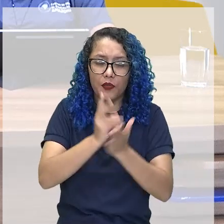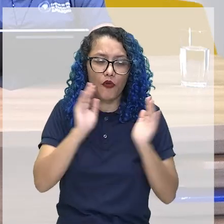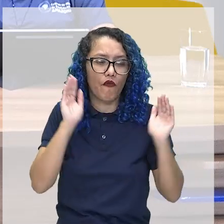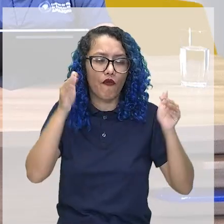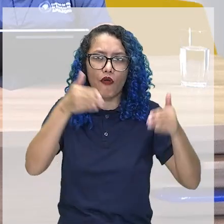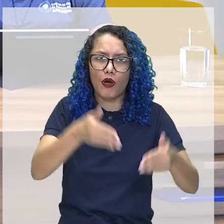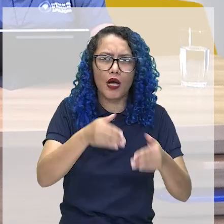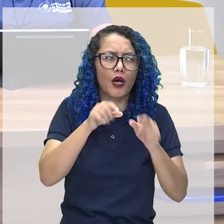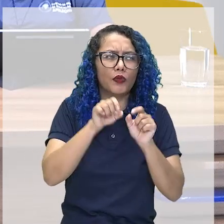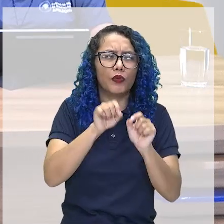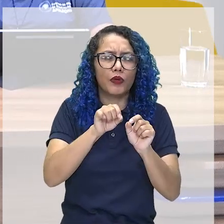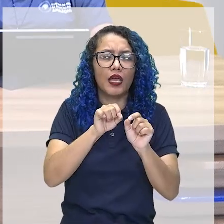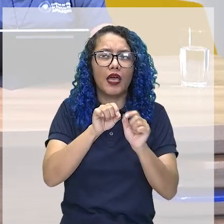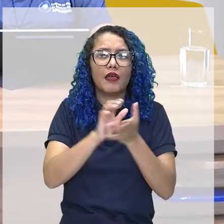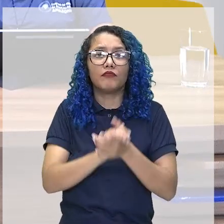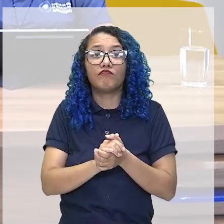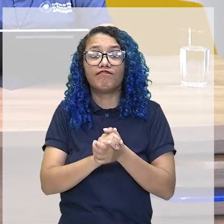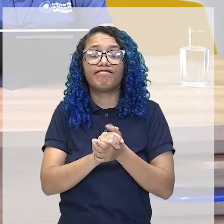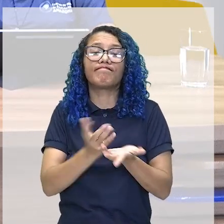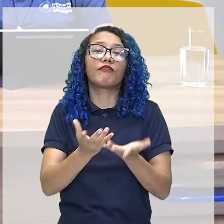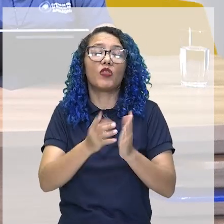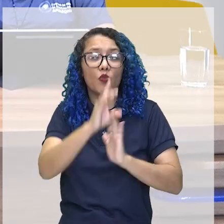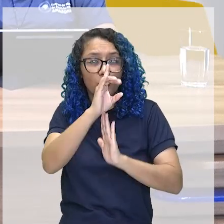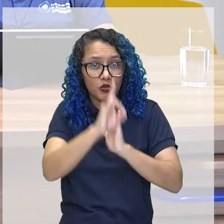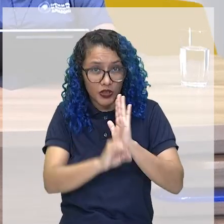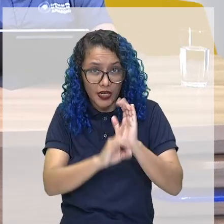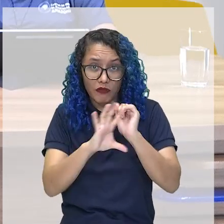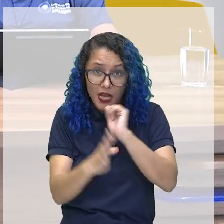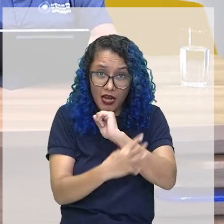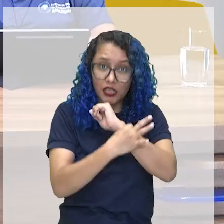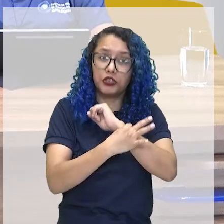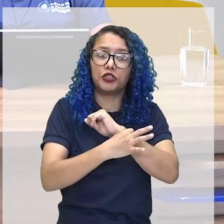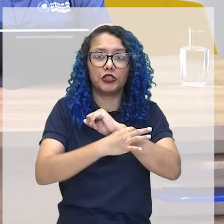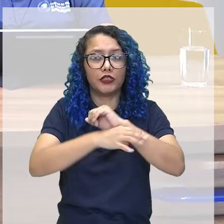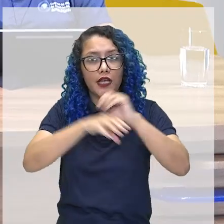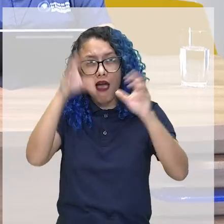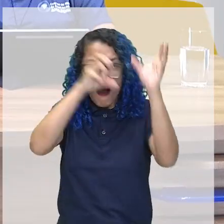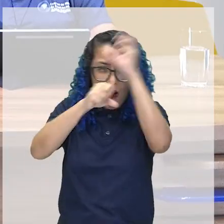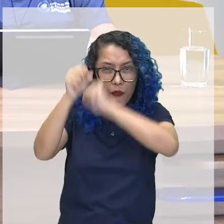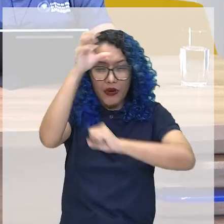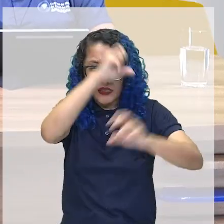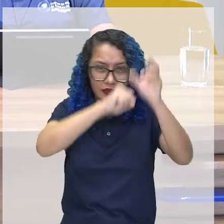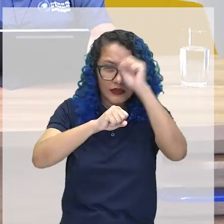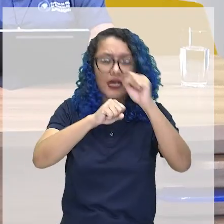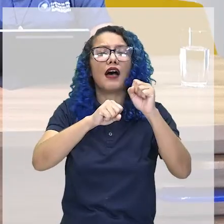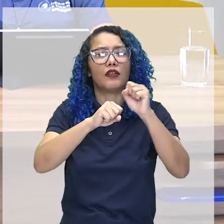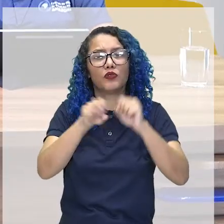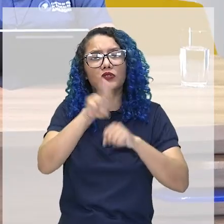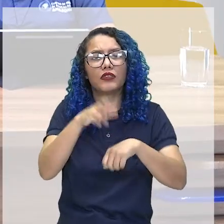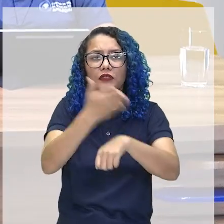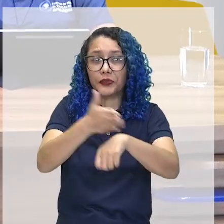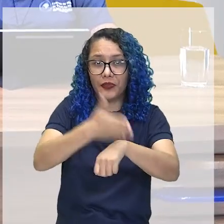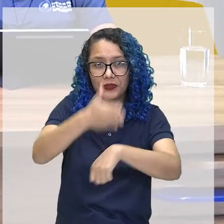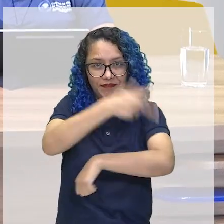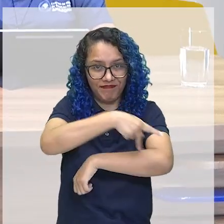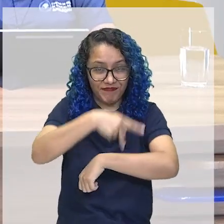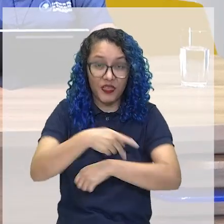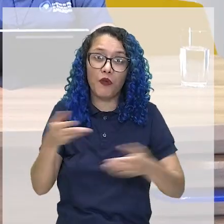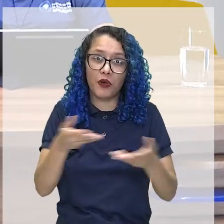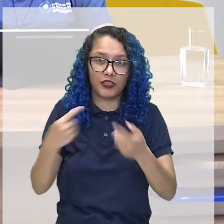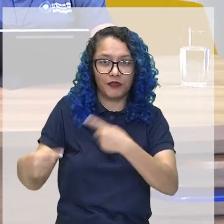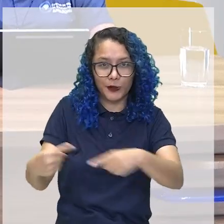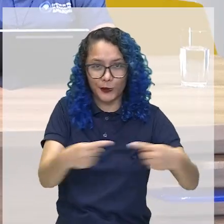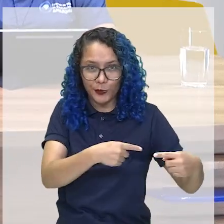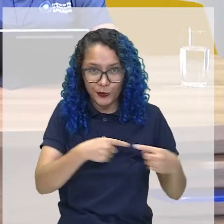foco no direito de aprender, né? E na melhoria das práticas pedagógicas. A gente vai discutir um